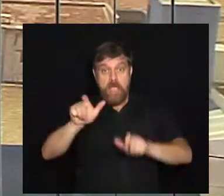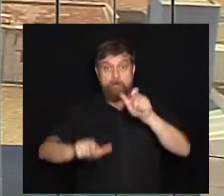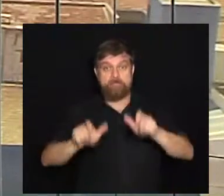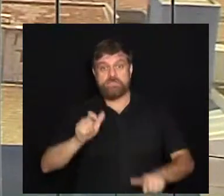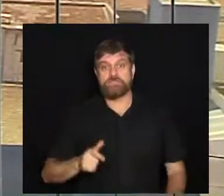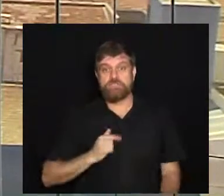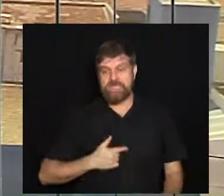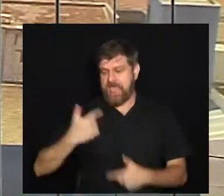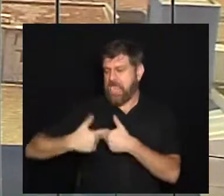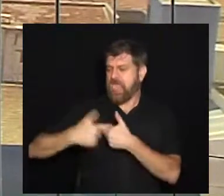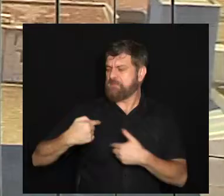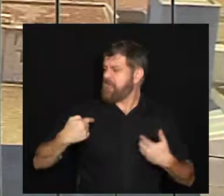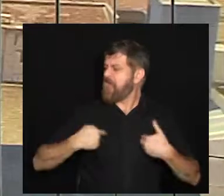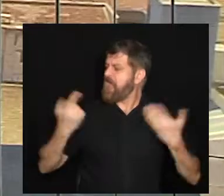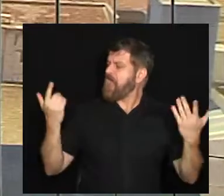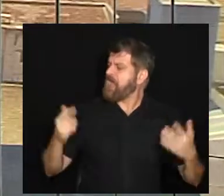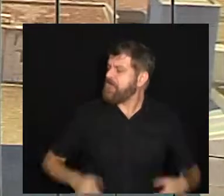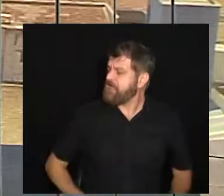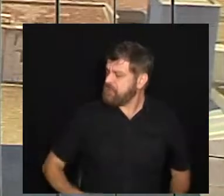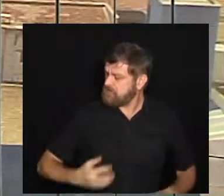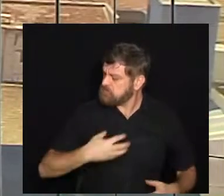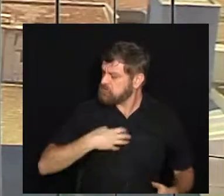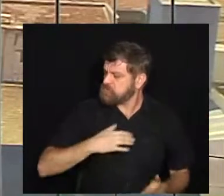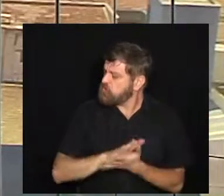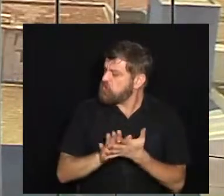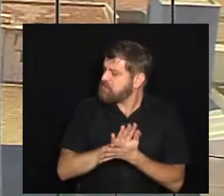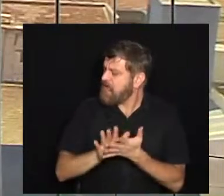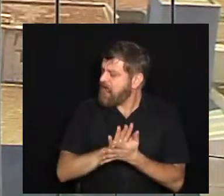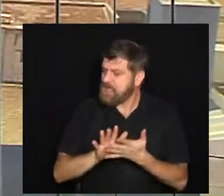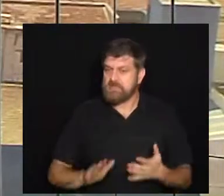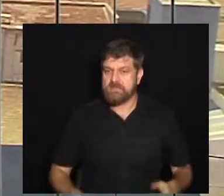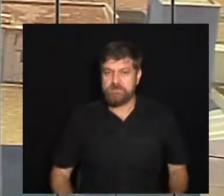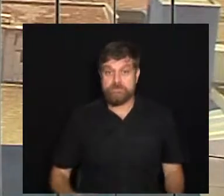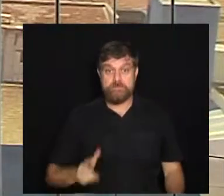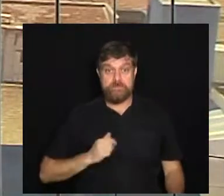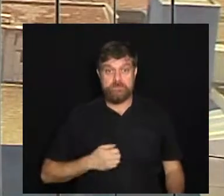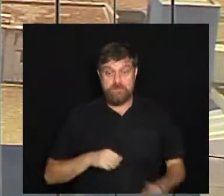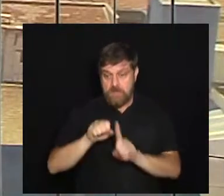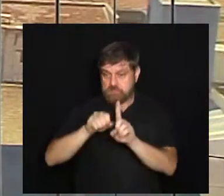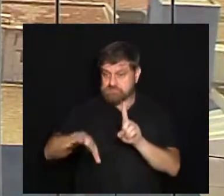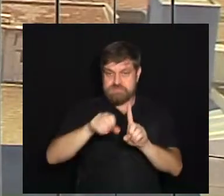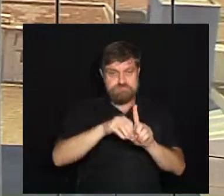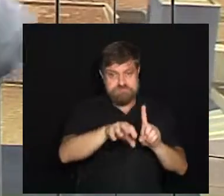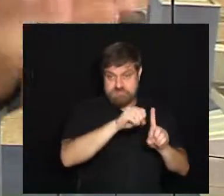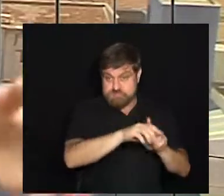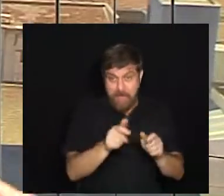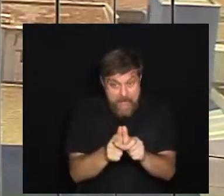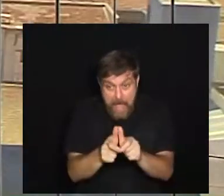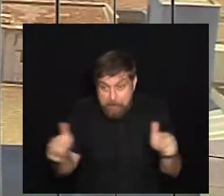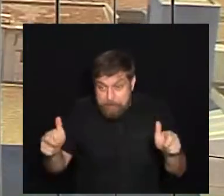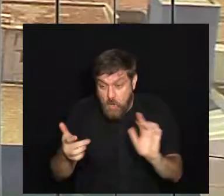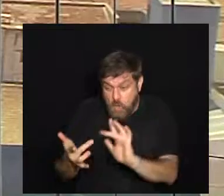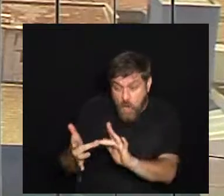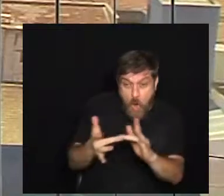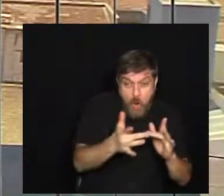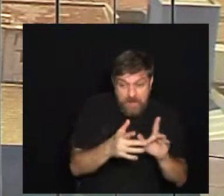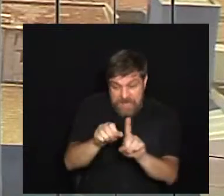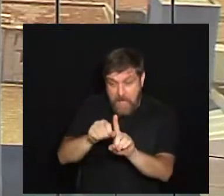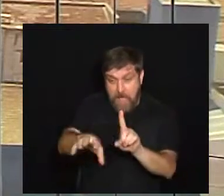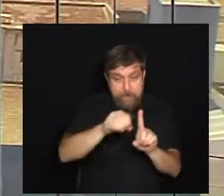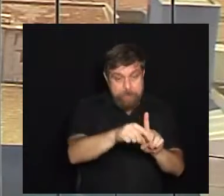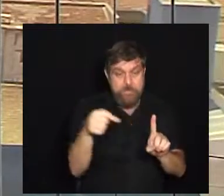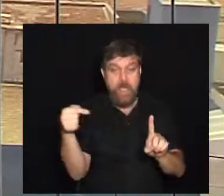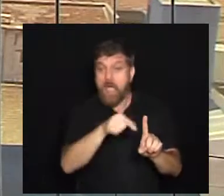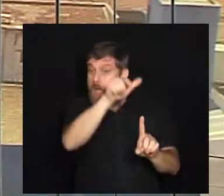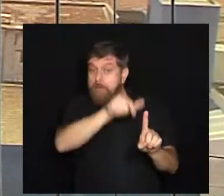vídeo até que já brigou comigo ah mas eu tô sem sintoma gente não interessa o vírus transmite-se inclusive a maior parte das transmissões essa doença